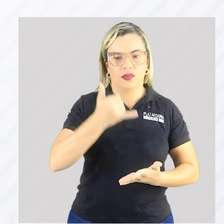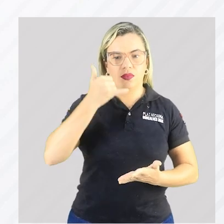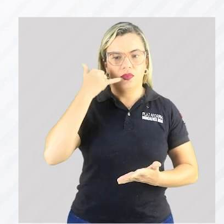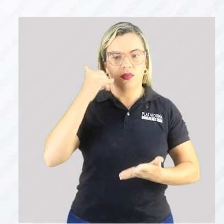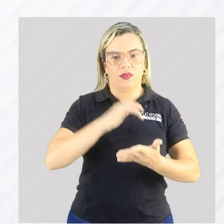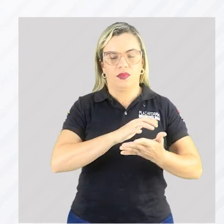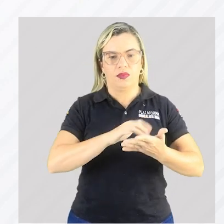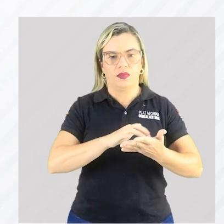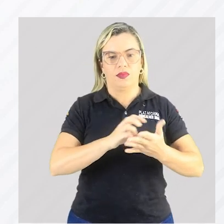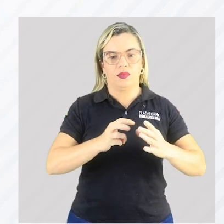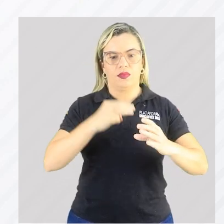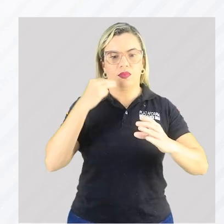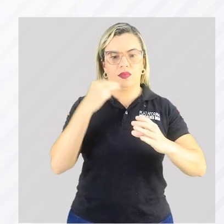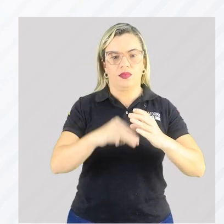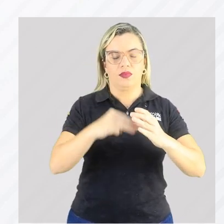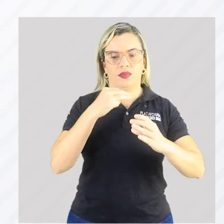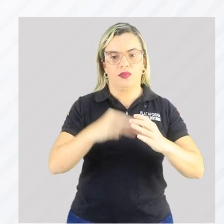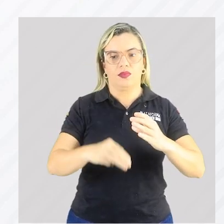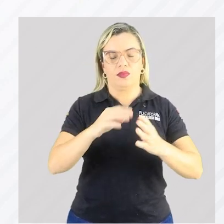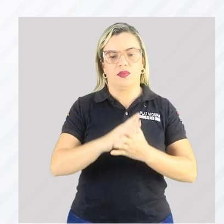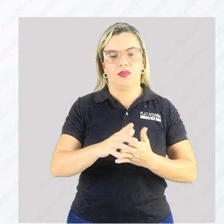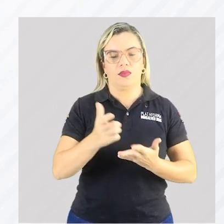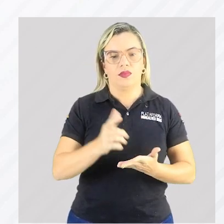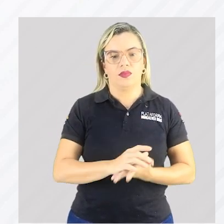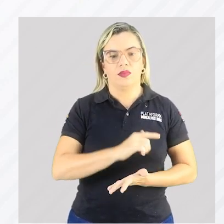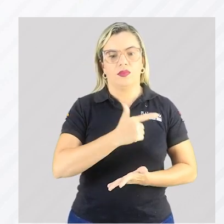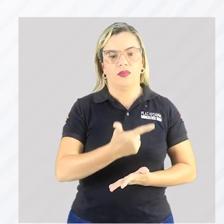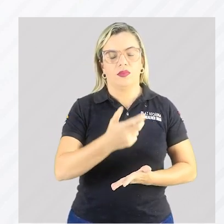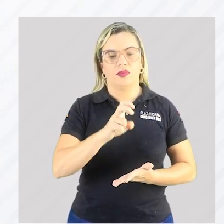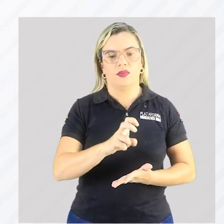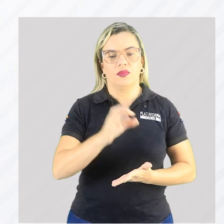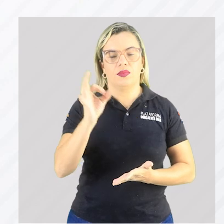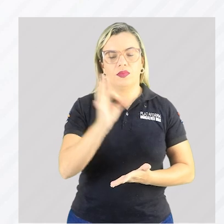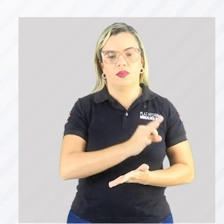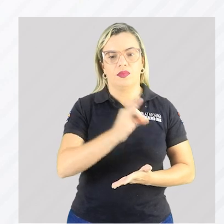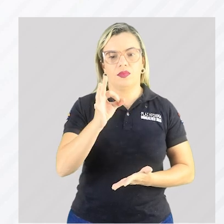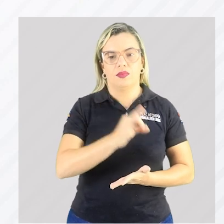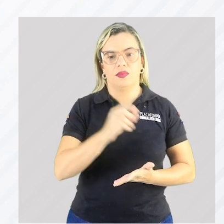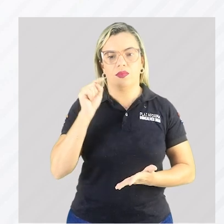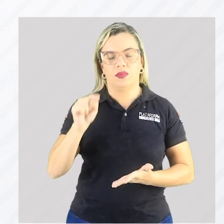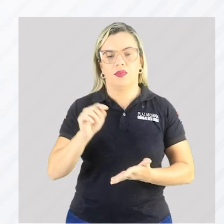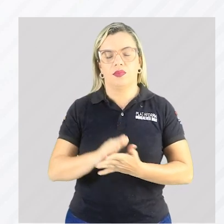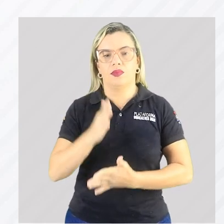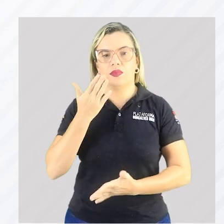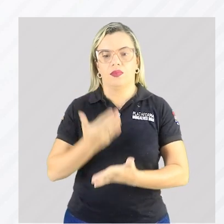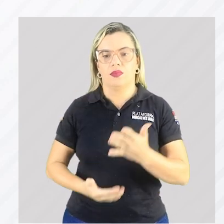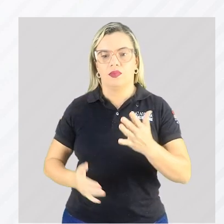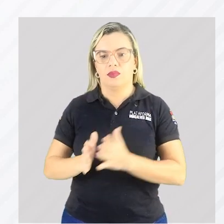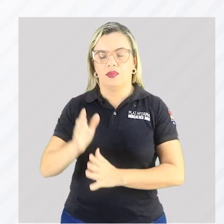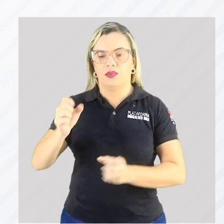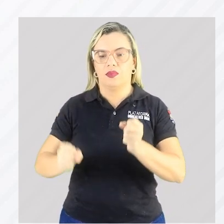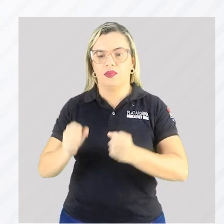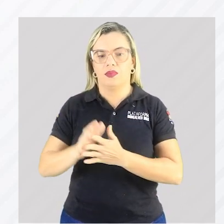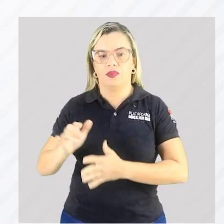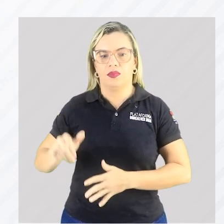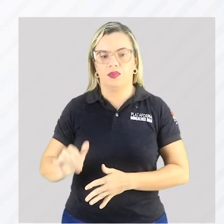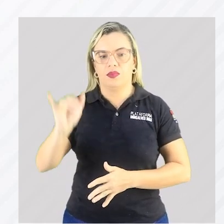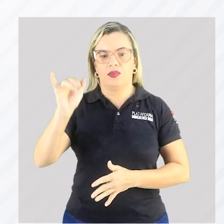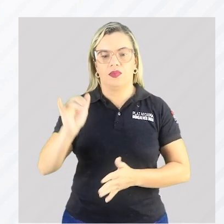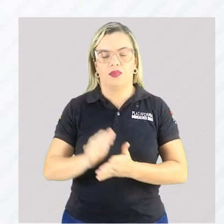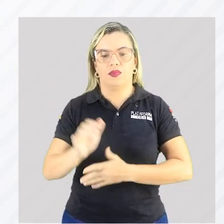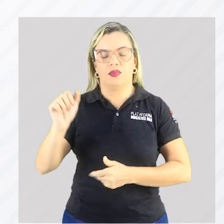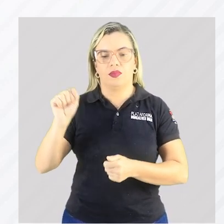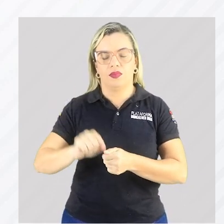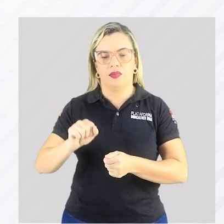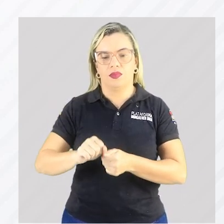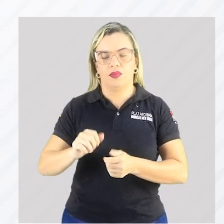enquanto digita a mensagem corresponde a 25% do tempo gasto pelo motorista